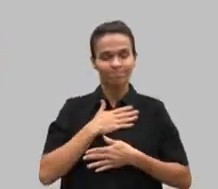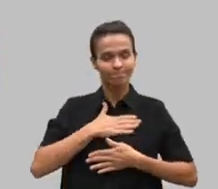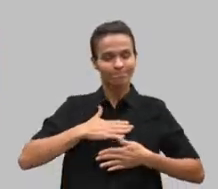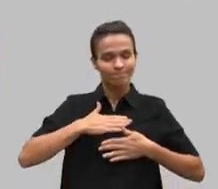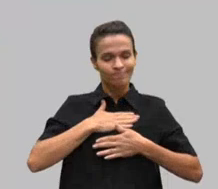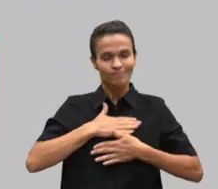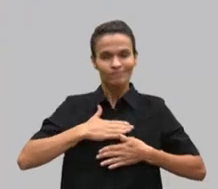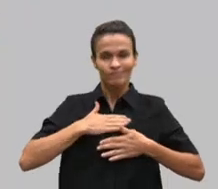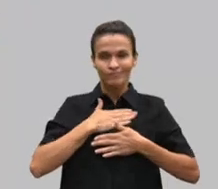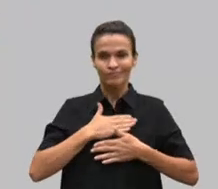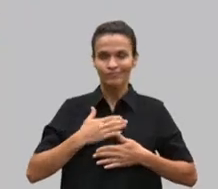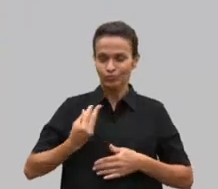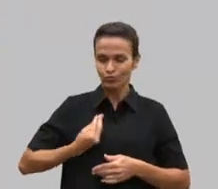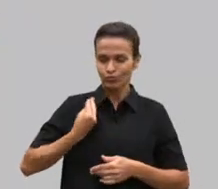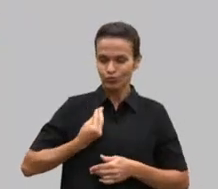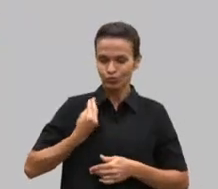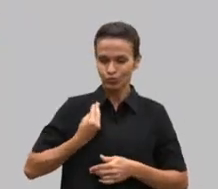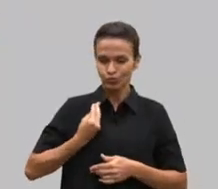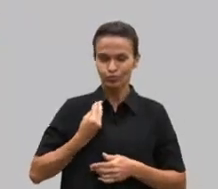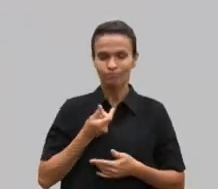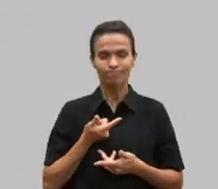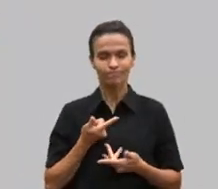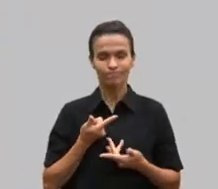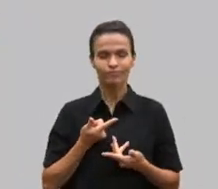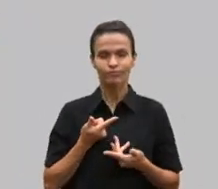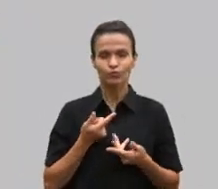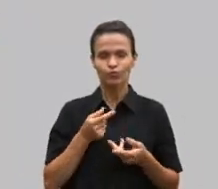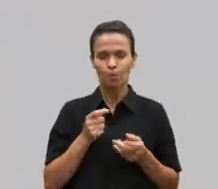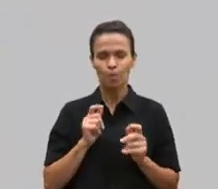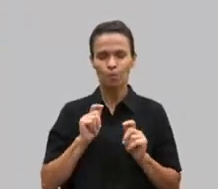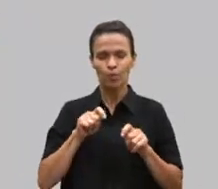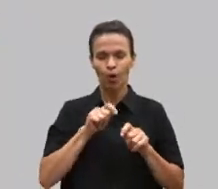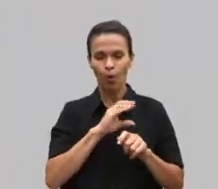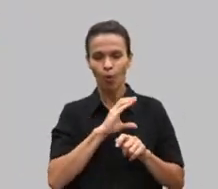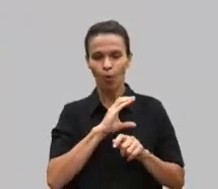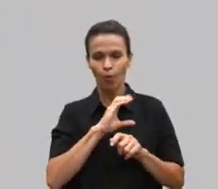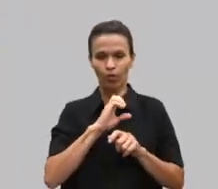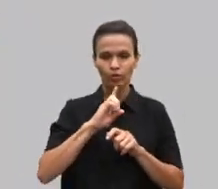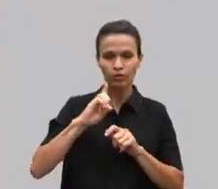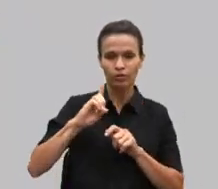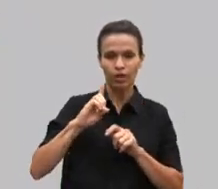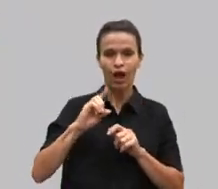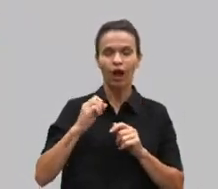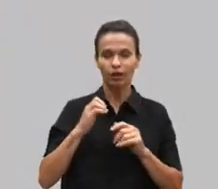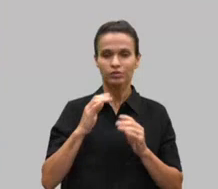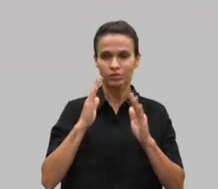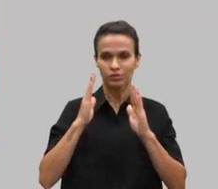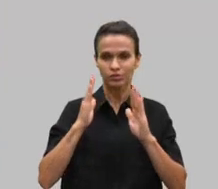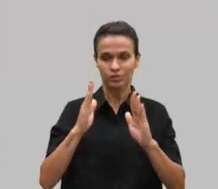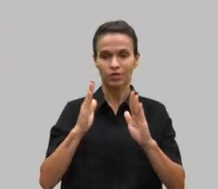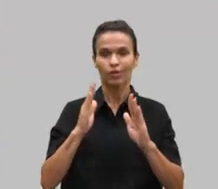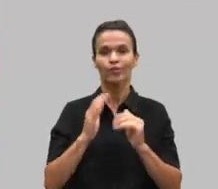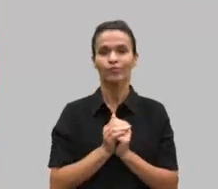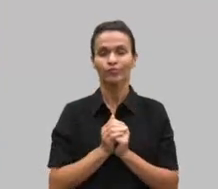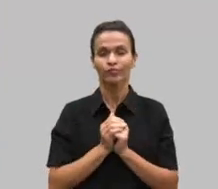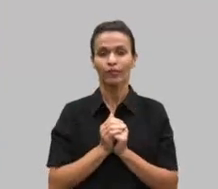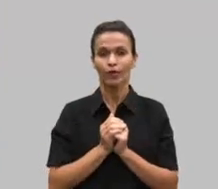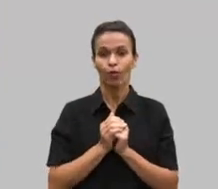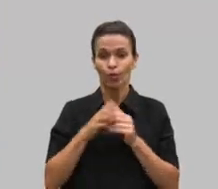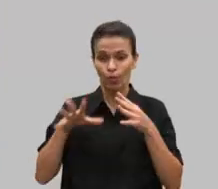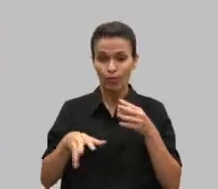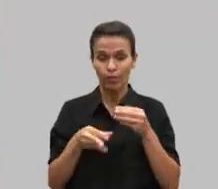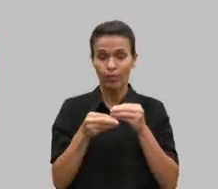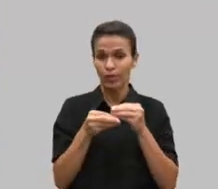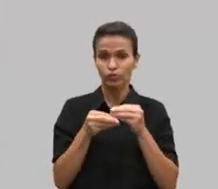aqui tendo privilégio de coordenar essa sessão eu faço da palavra de todos aqueles que que já falaram as minhas